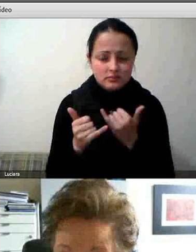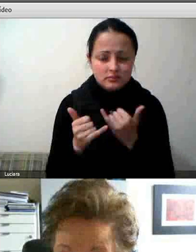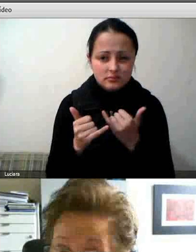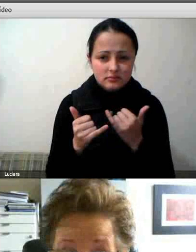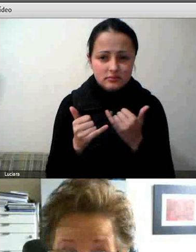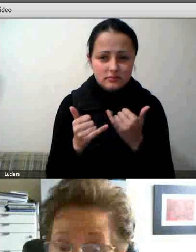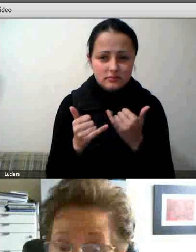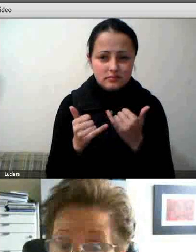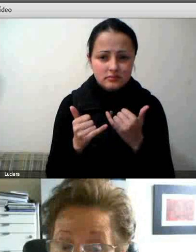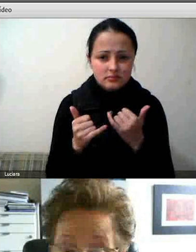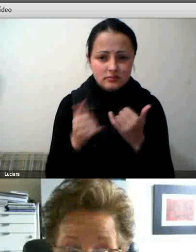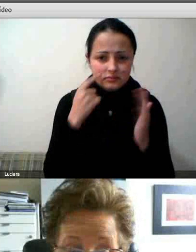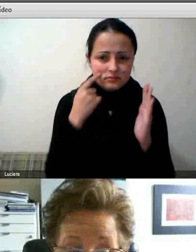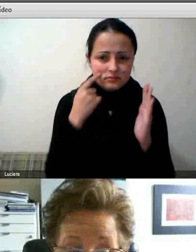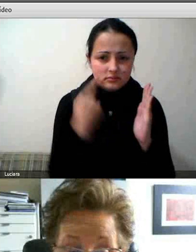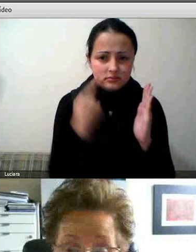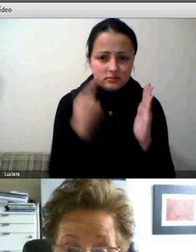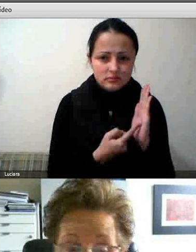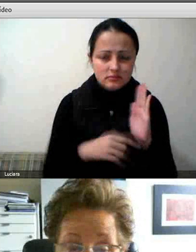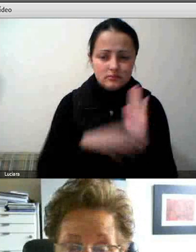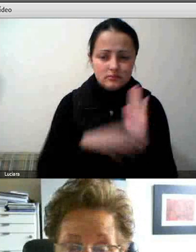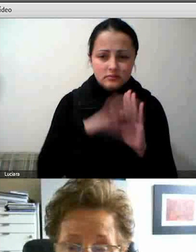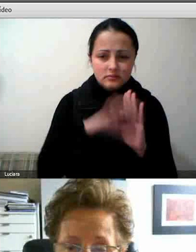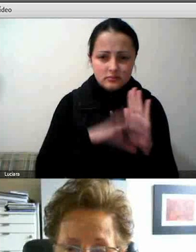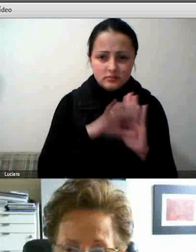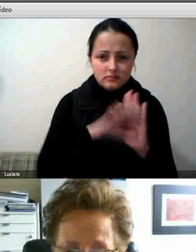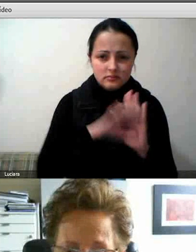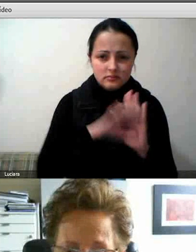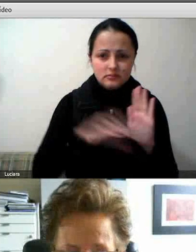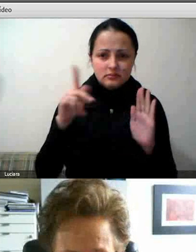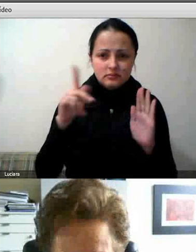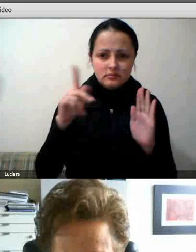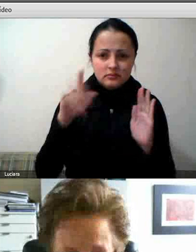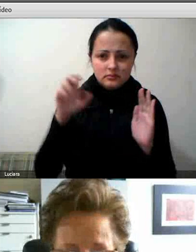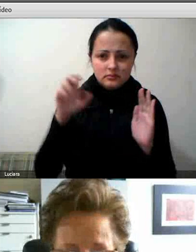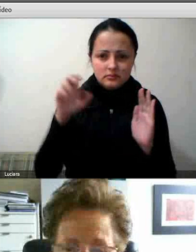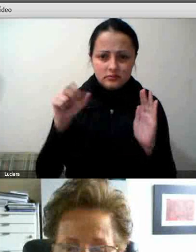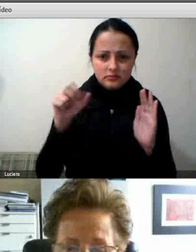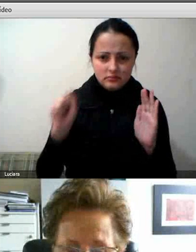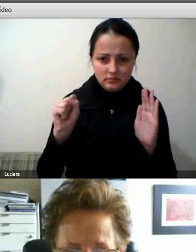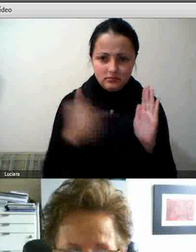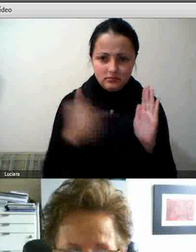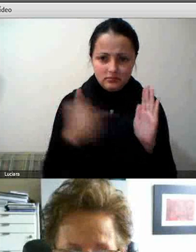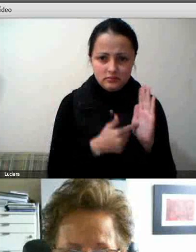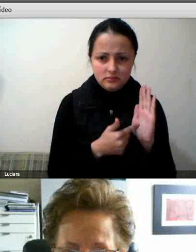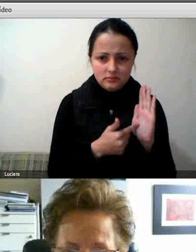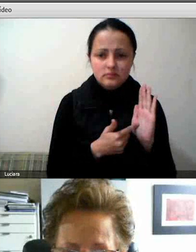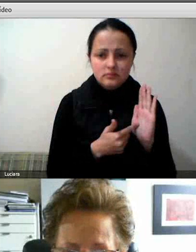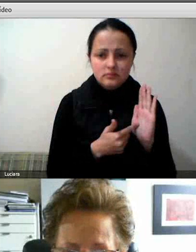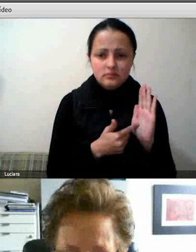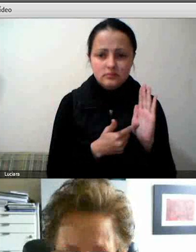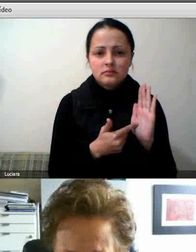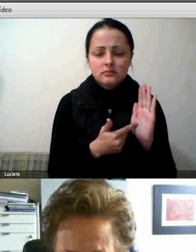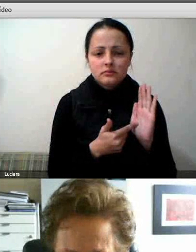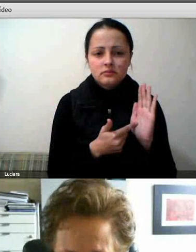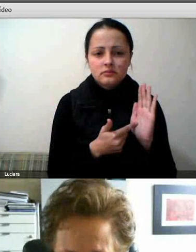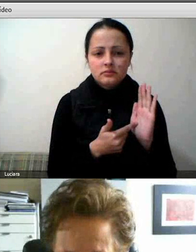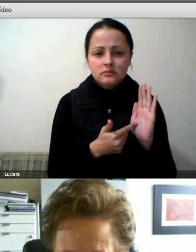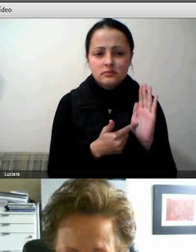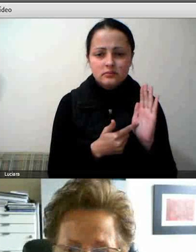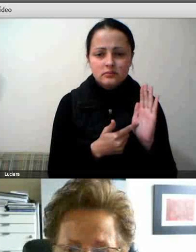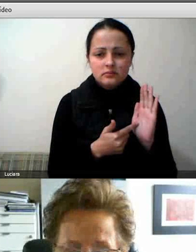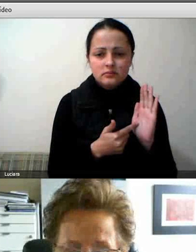na rede para todos nós. Então, por exemplo, se você abrir a introdução do currículo brasileiro,